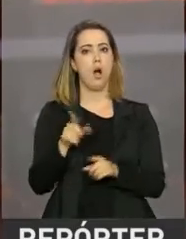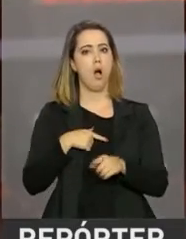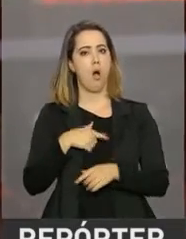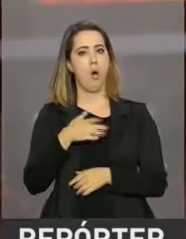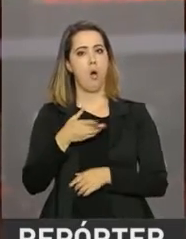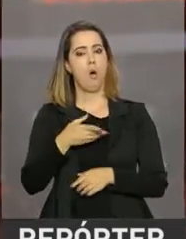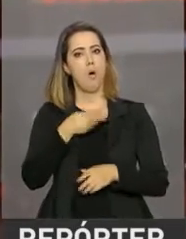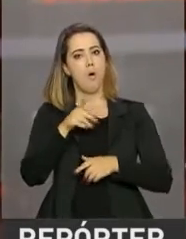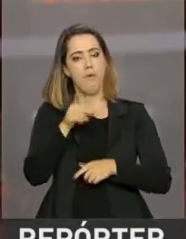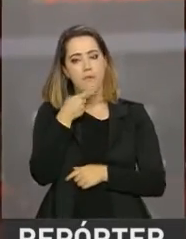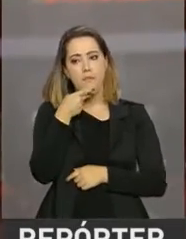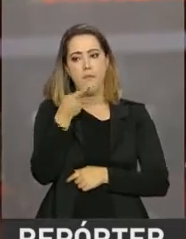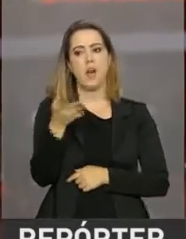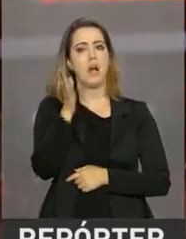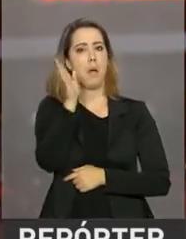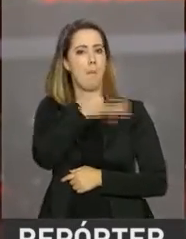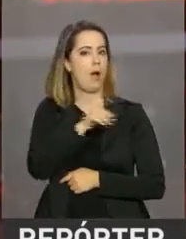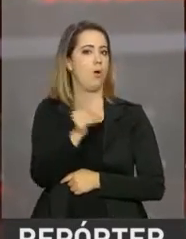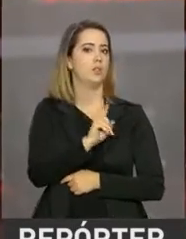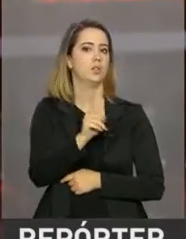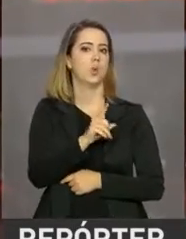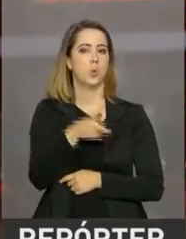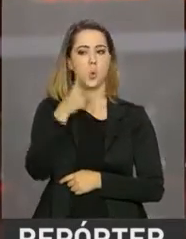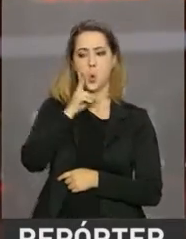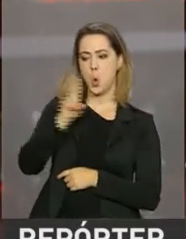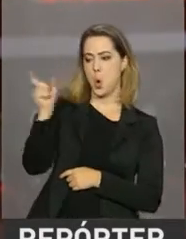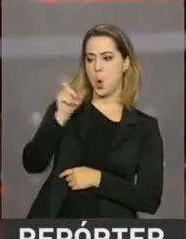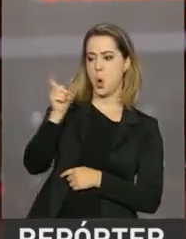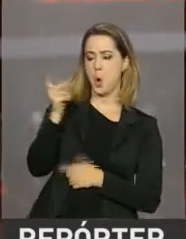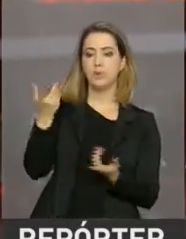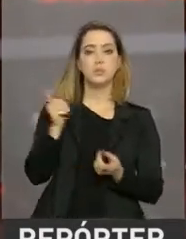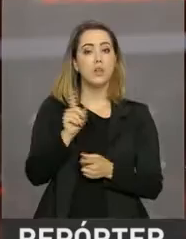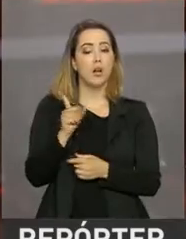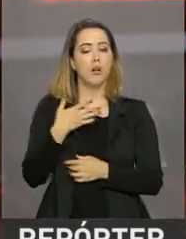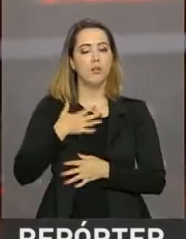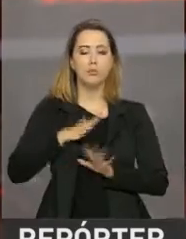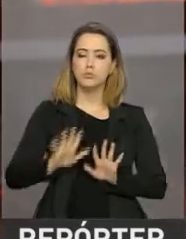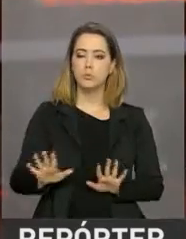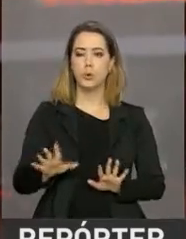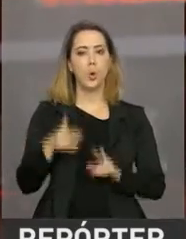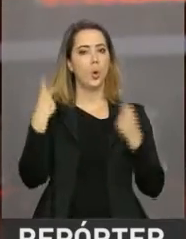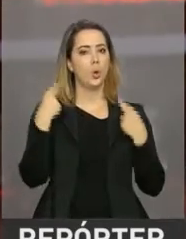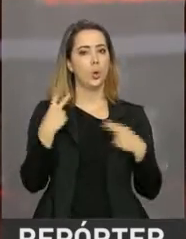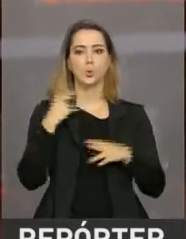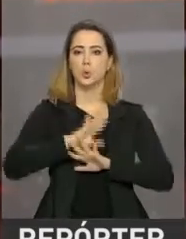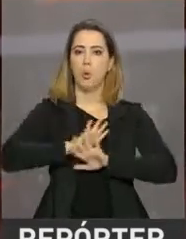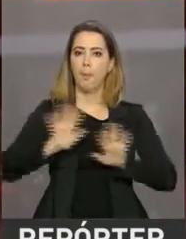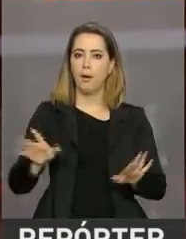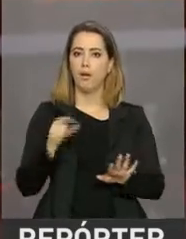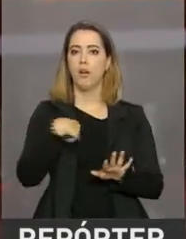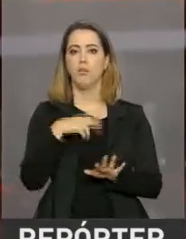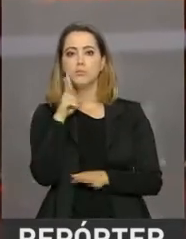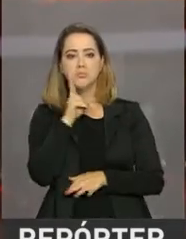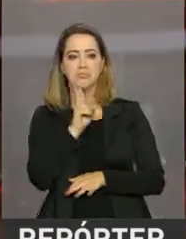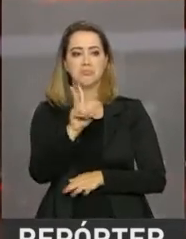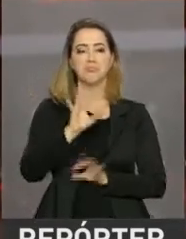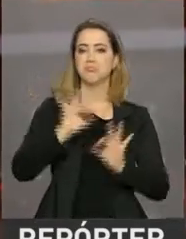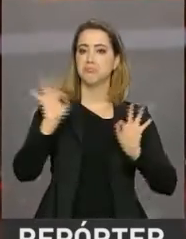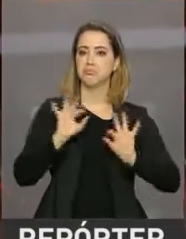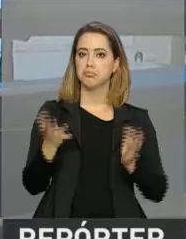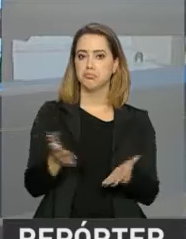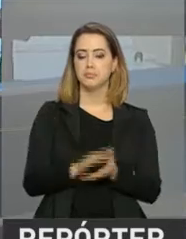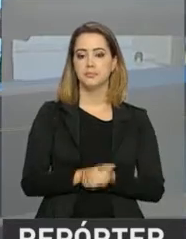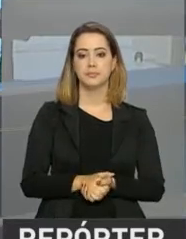né? Não ficar olhando assim, naquele sentido curioso. Ser um pouco indiferente àquilo, ter uma atitude blasé diante do